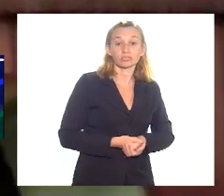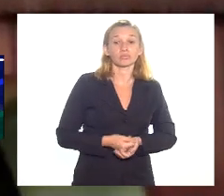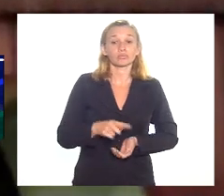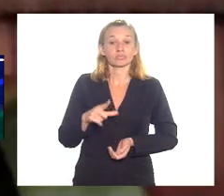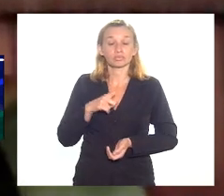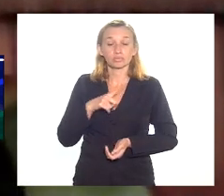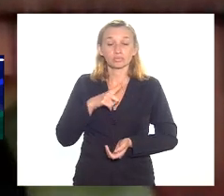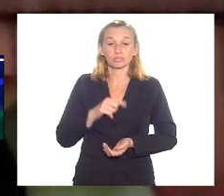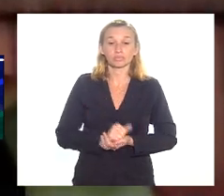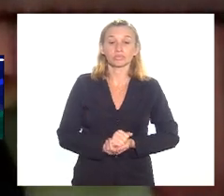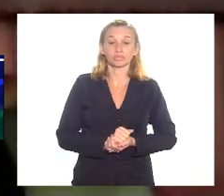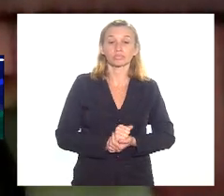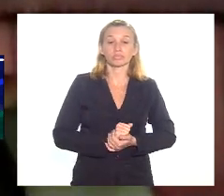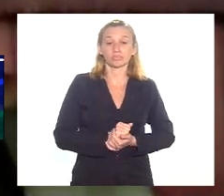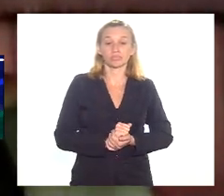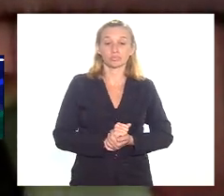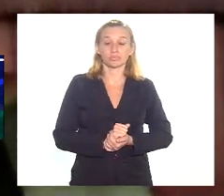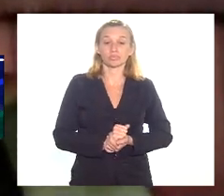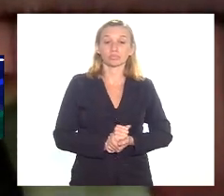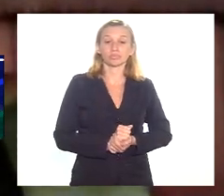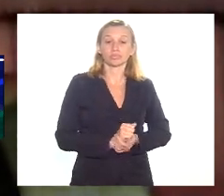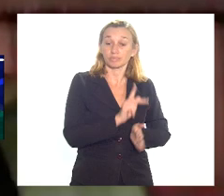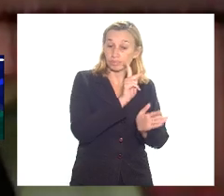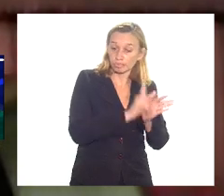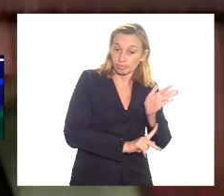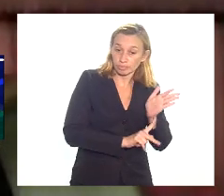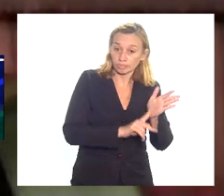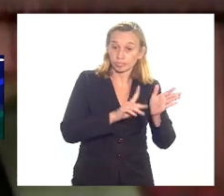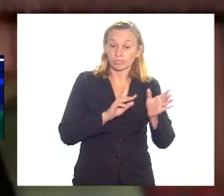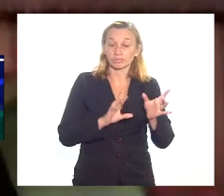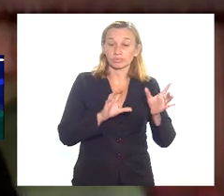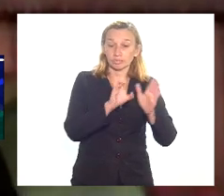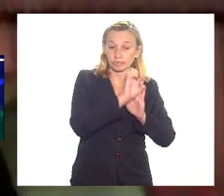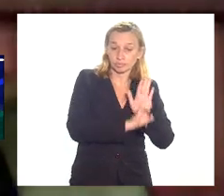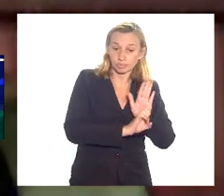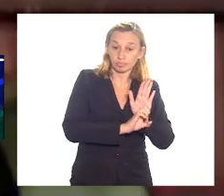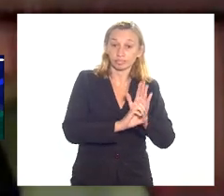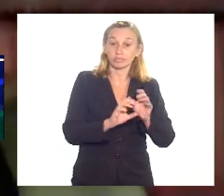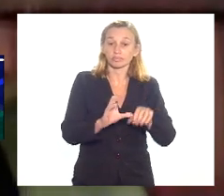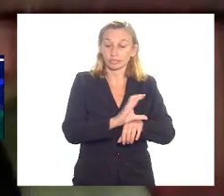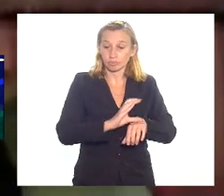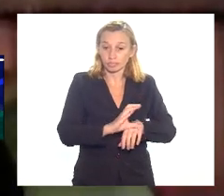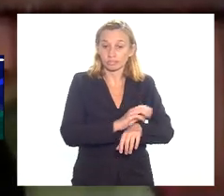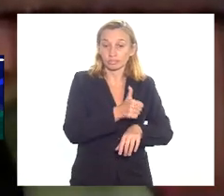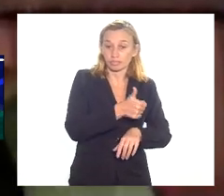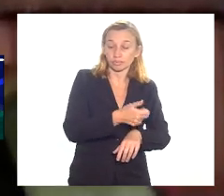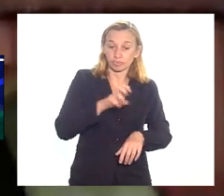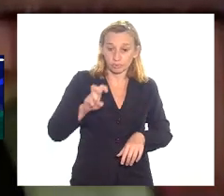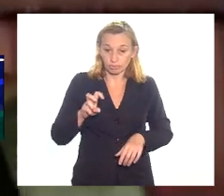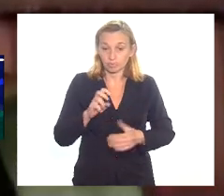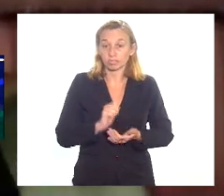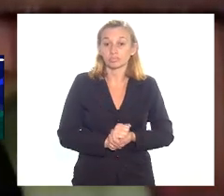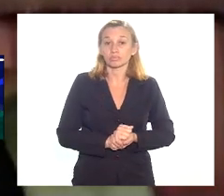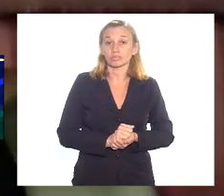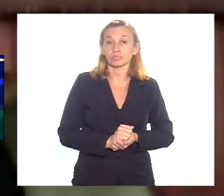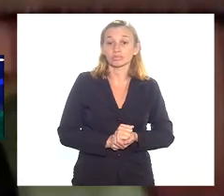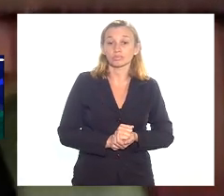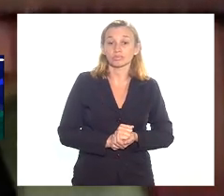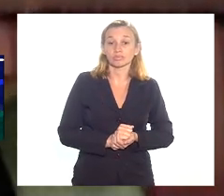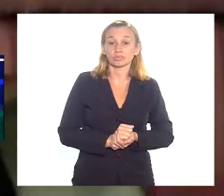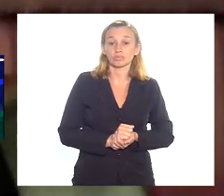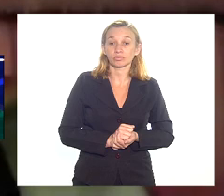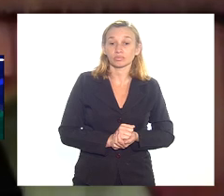termos o projeto de emenda constitucional de 2015, de autoria, né,